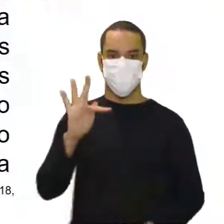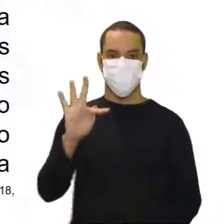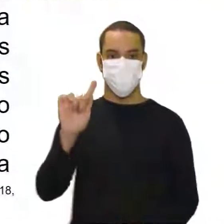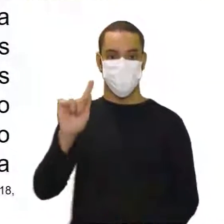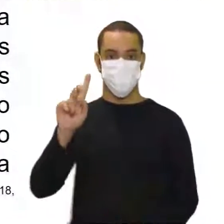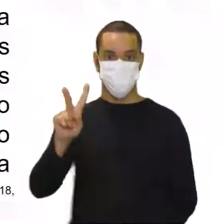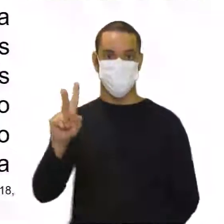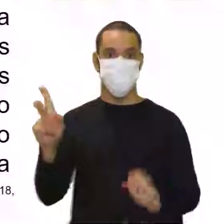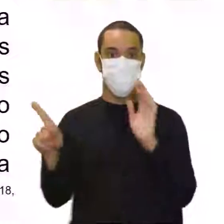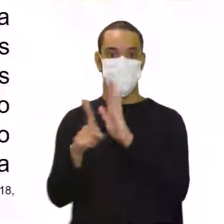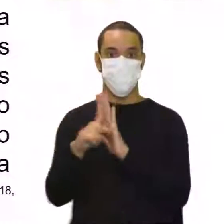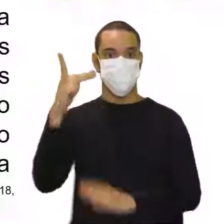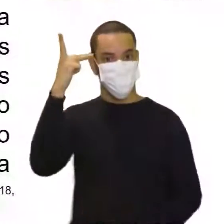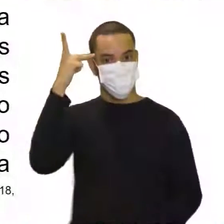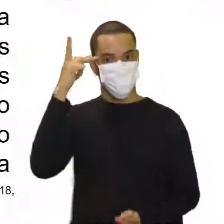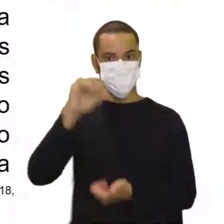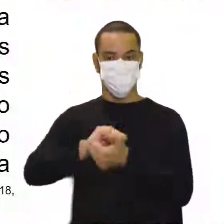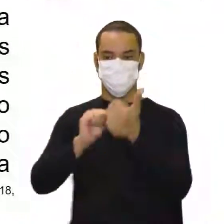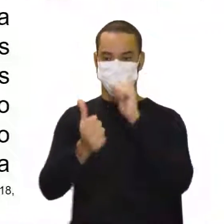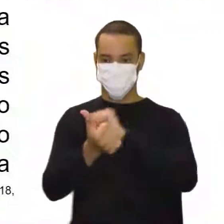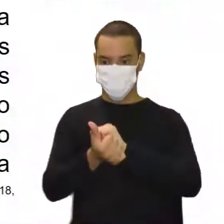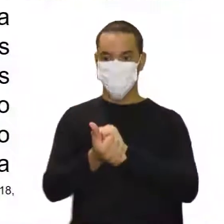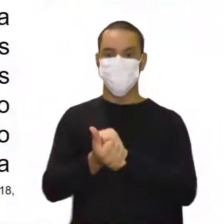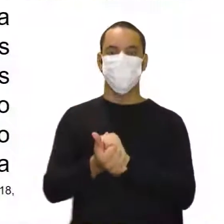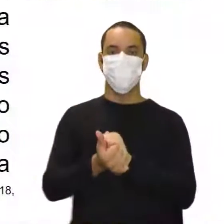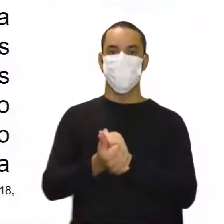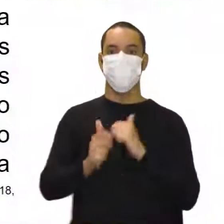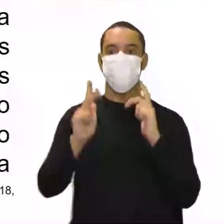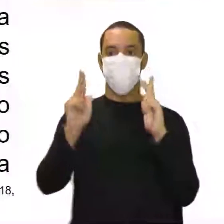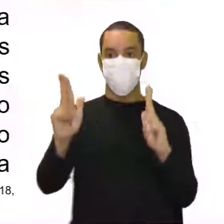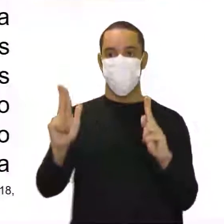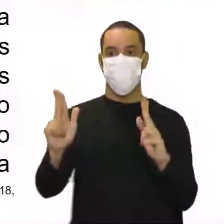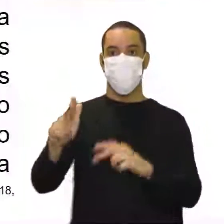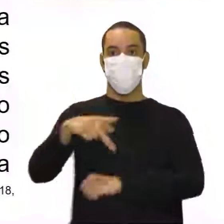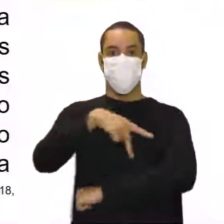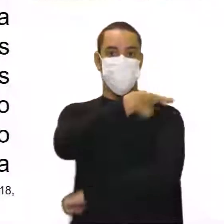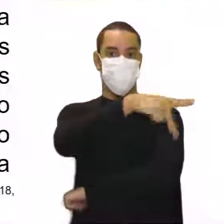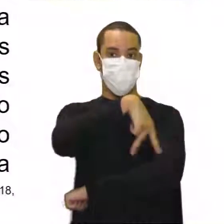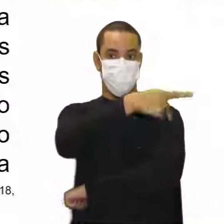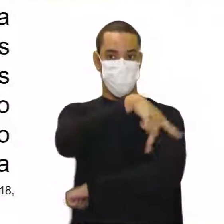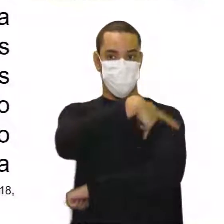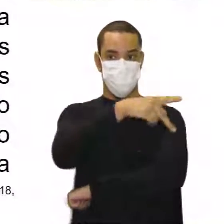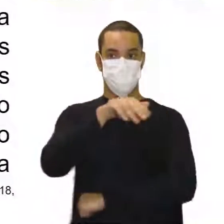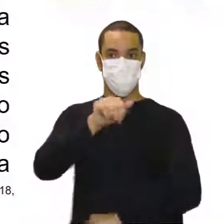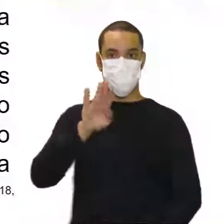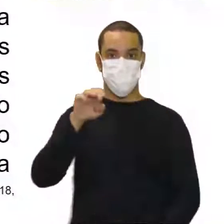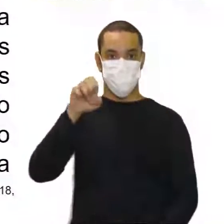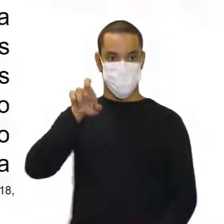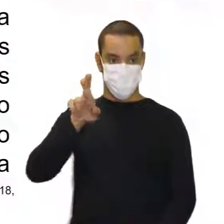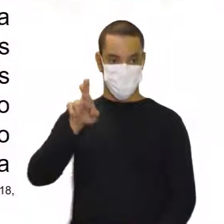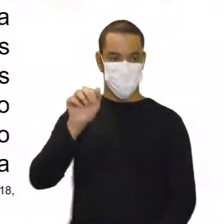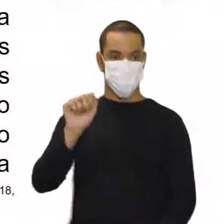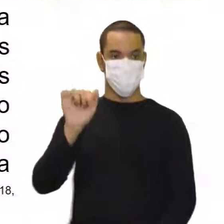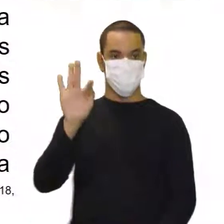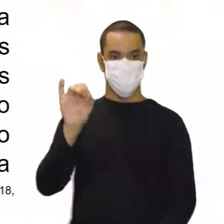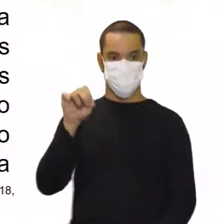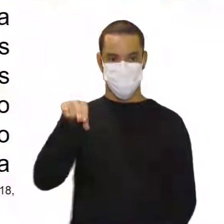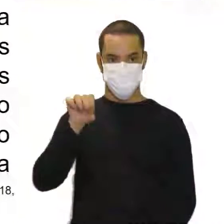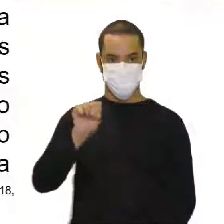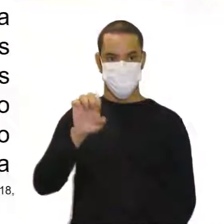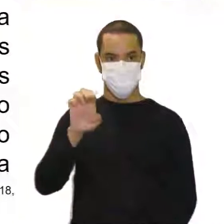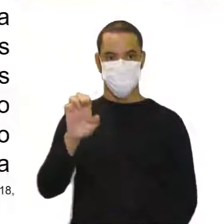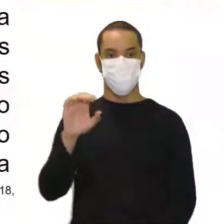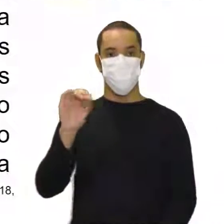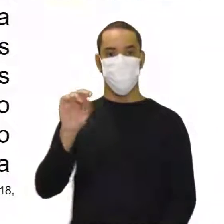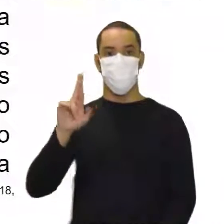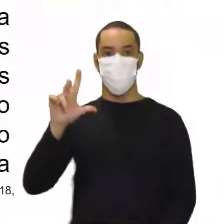FGV São Paulo adaptada. Assim como a Praça Abner Afonso, Orla da